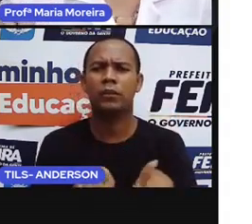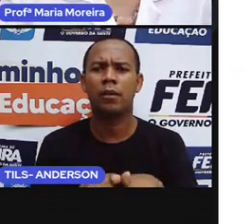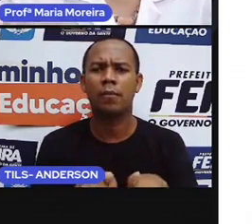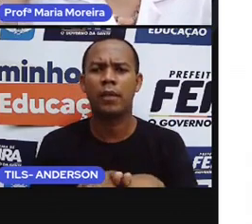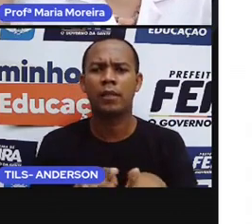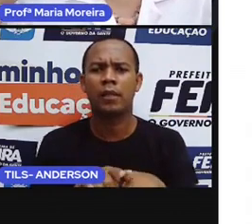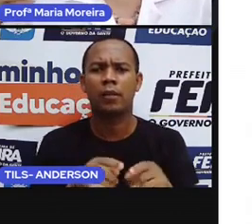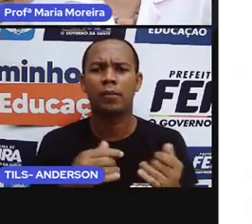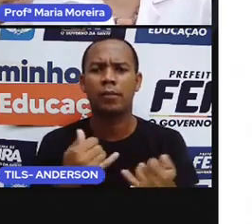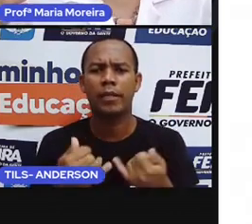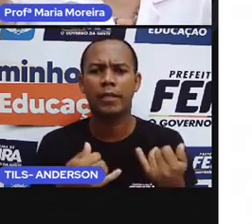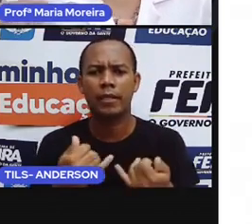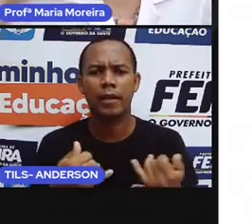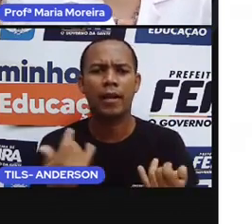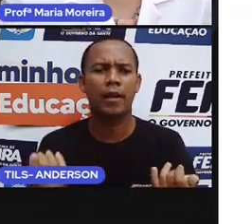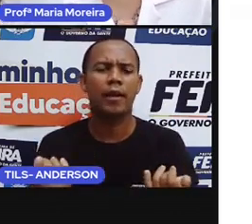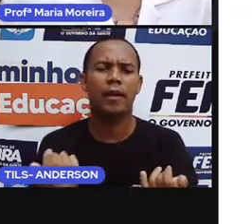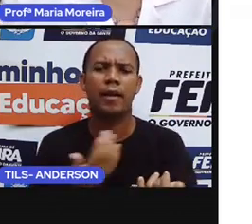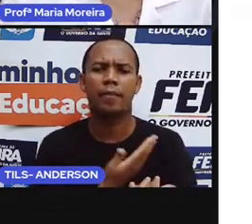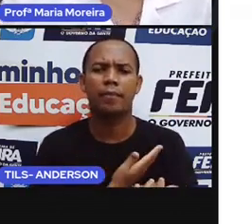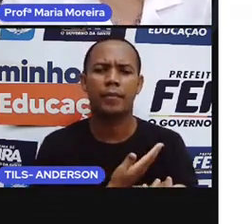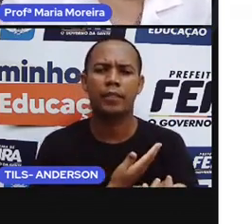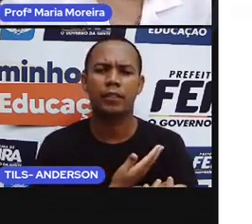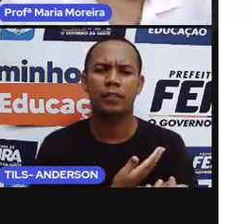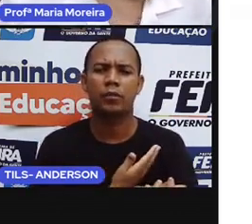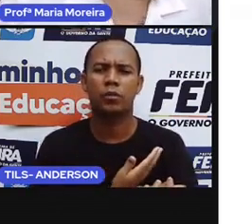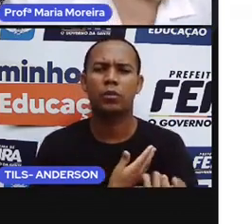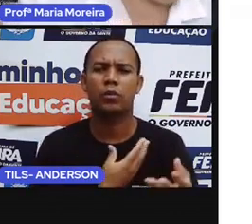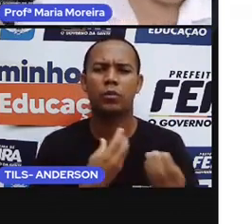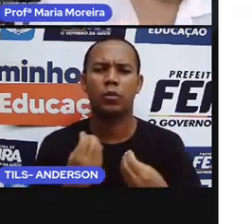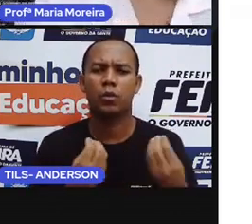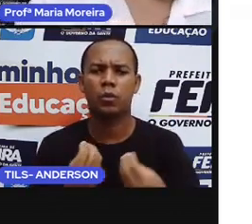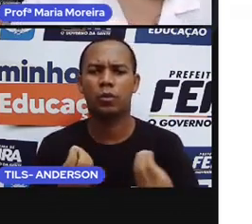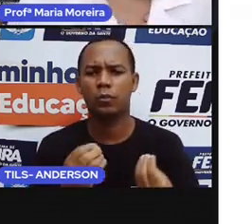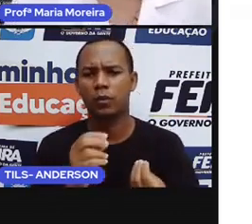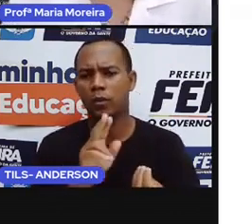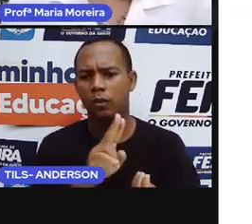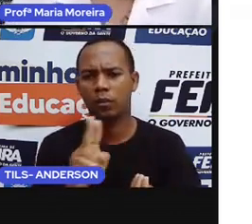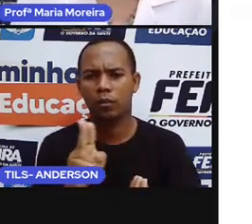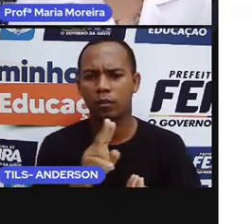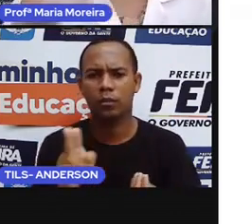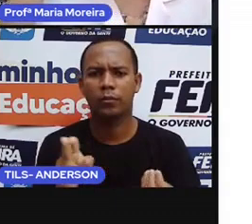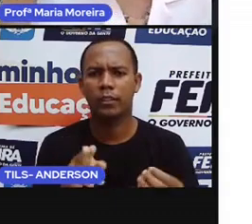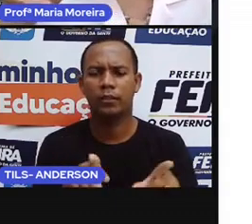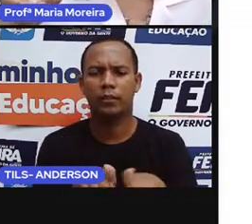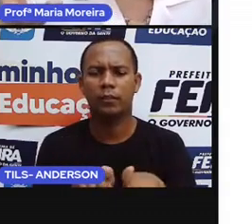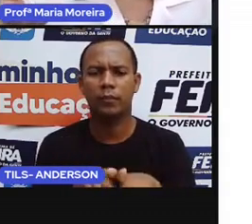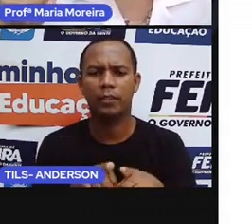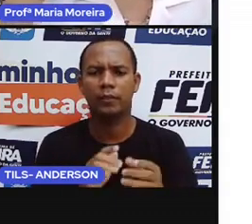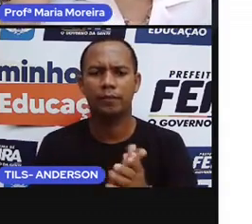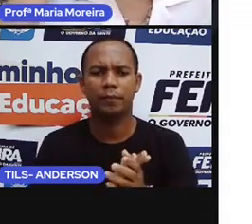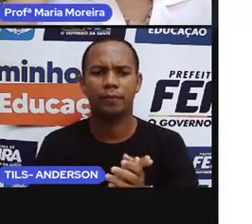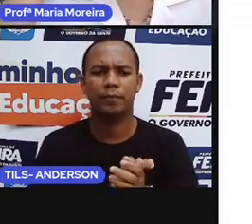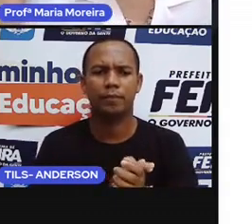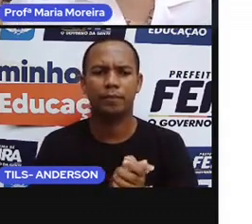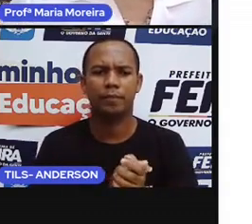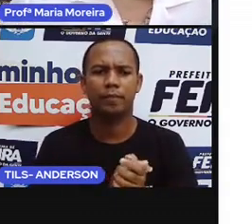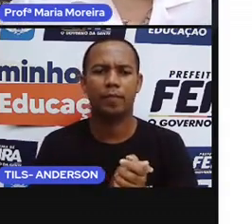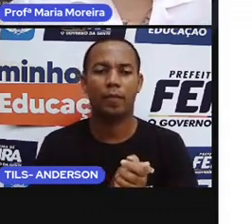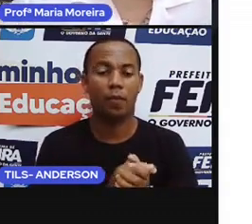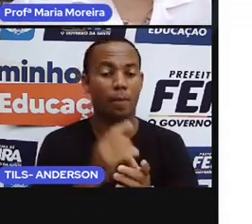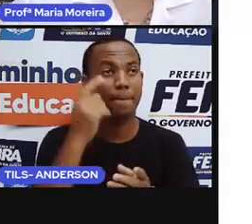sala, né? Lançar desafios para ver quem consegue descobrir o nome de determinado instrumento aí mais rápido. Fica a cargo do quê?